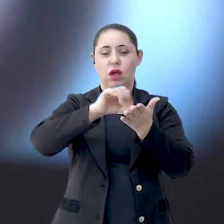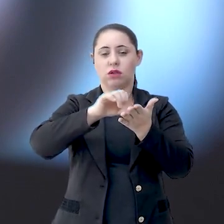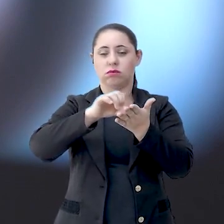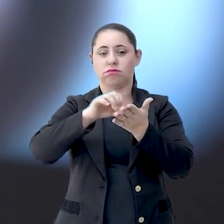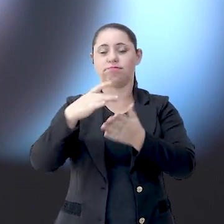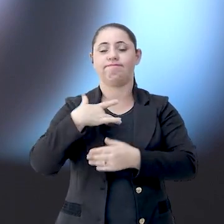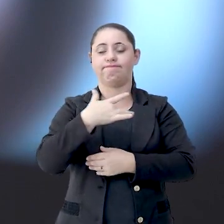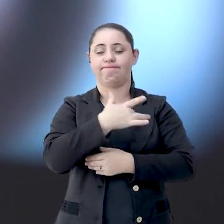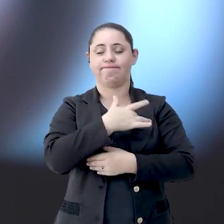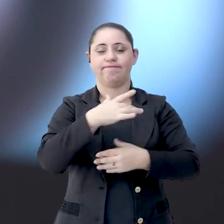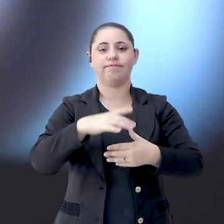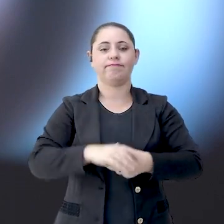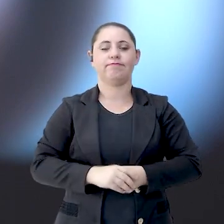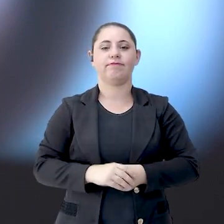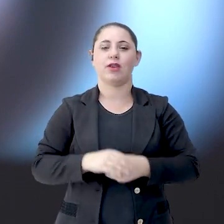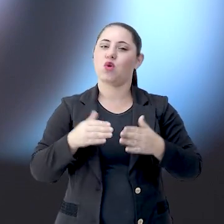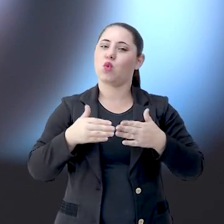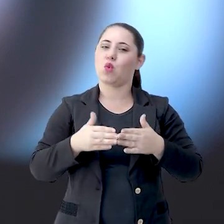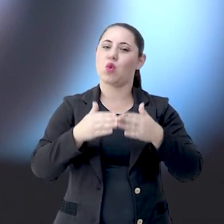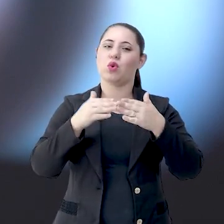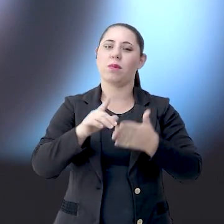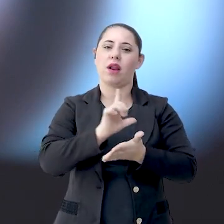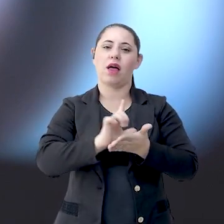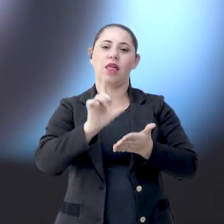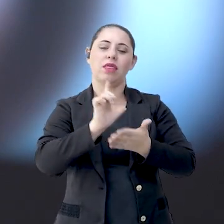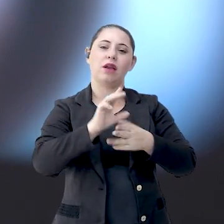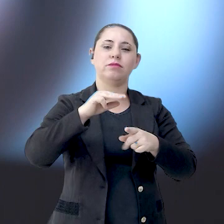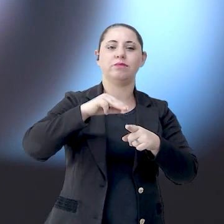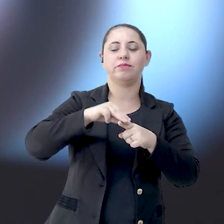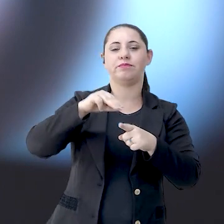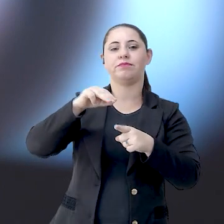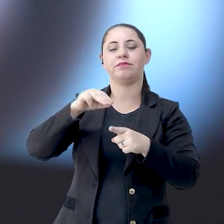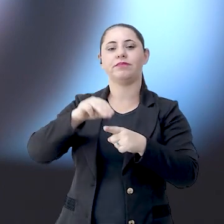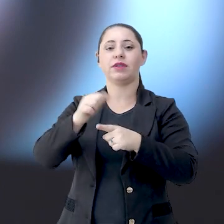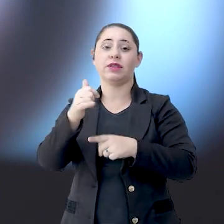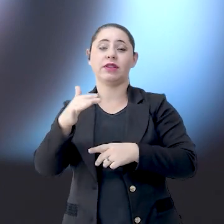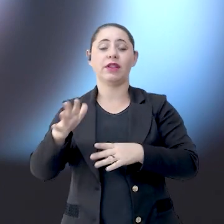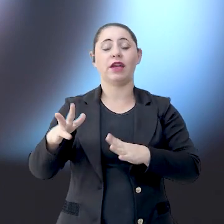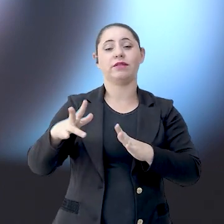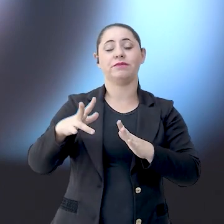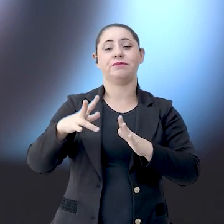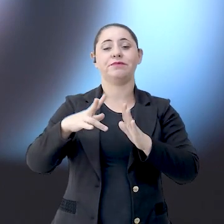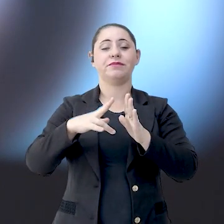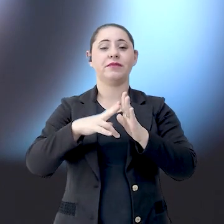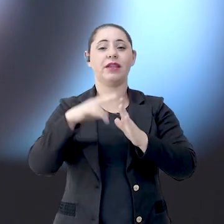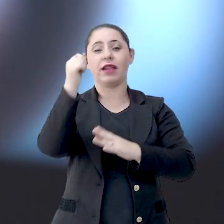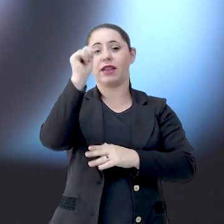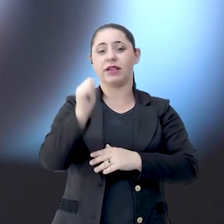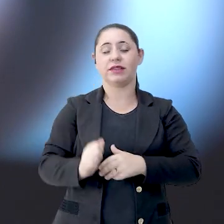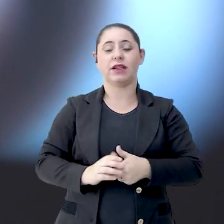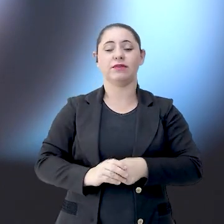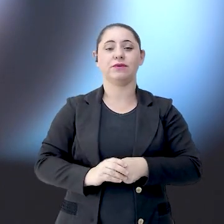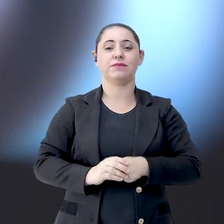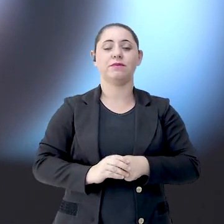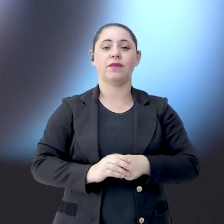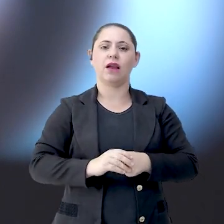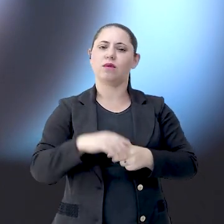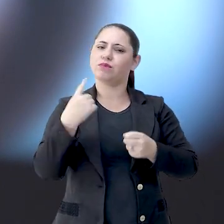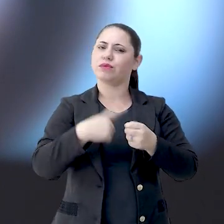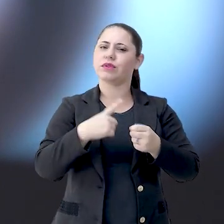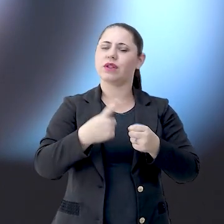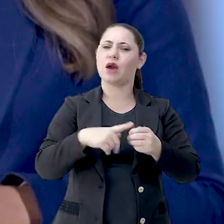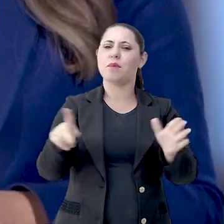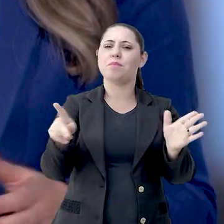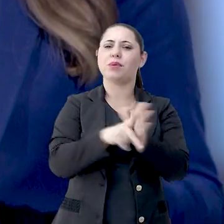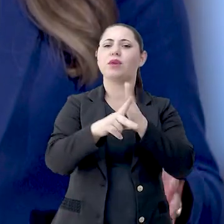são os municípios que compõem a região do Pantanal Sul-Mato-Grossense, a maior parte ocupada pelo município de